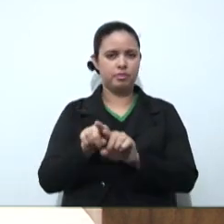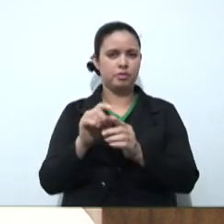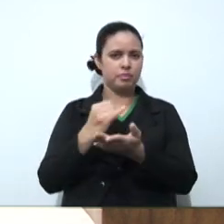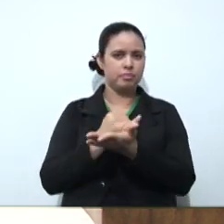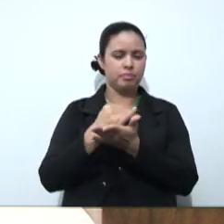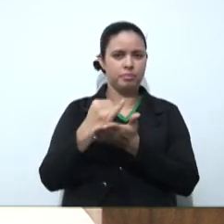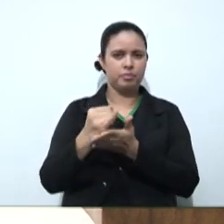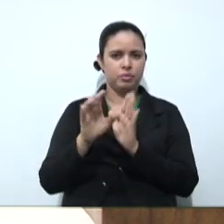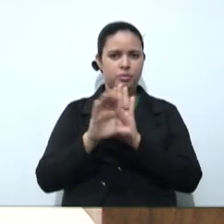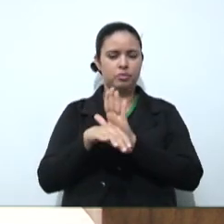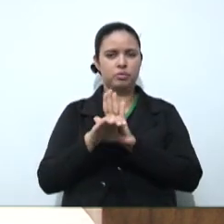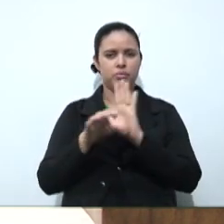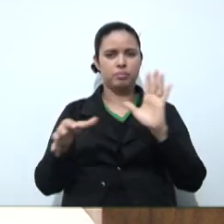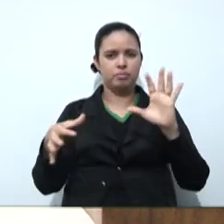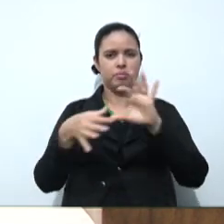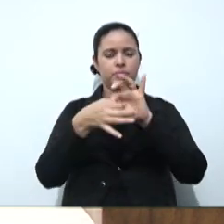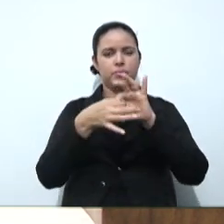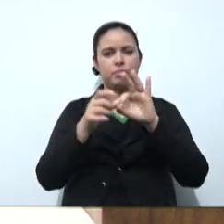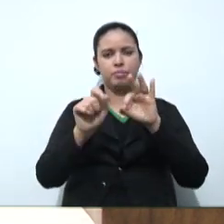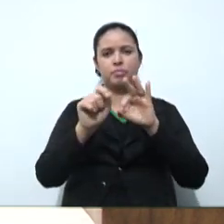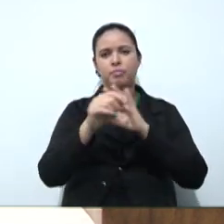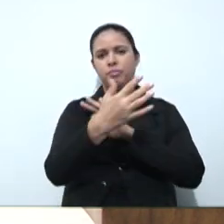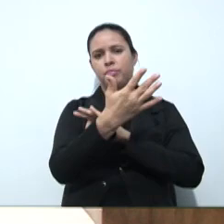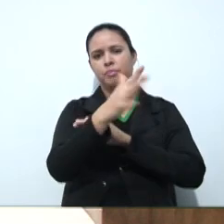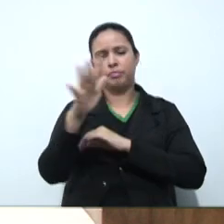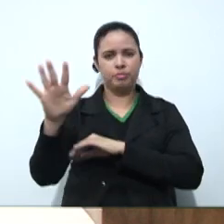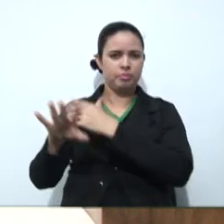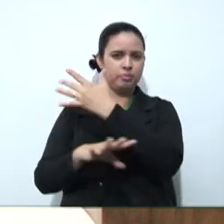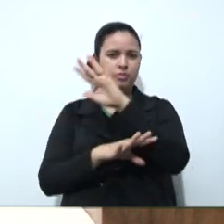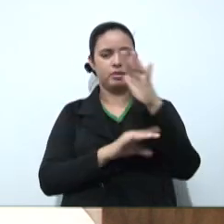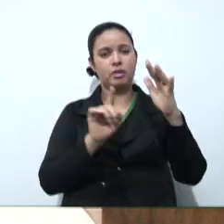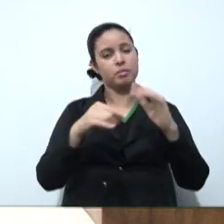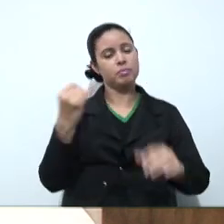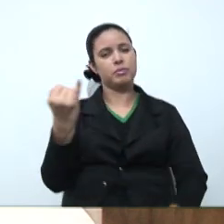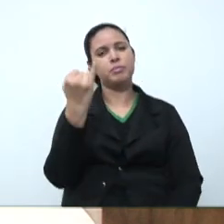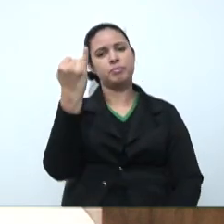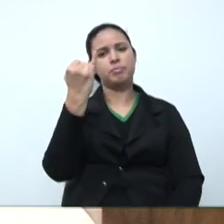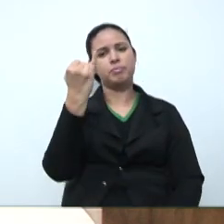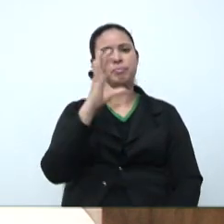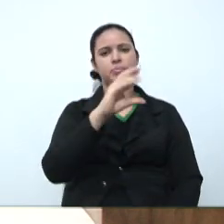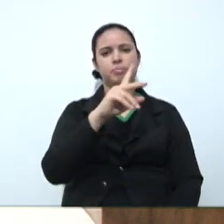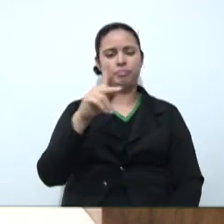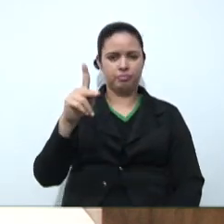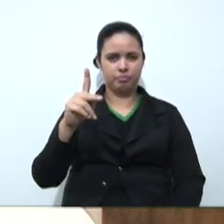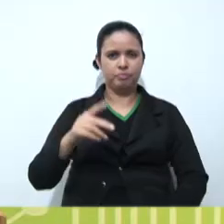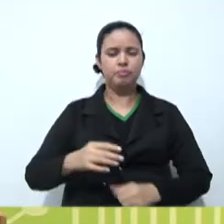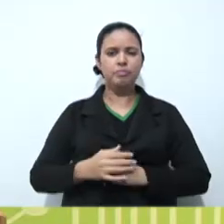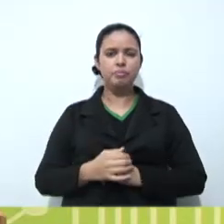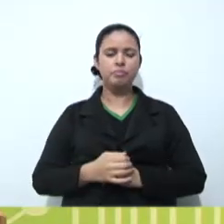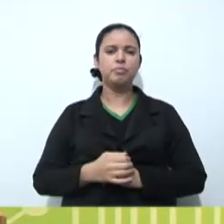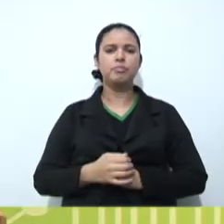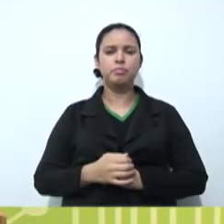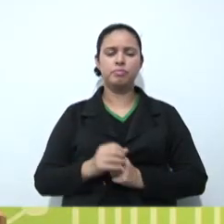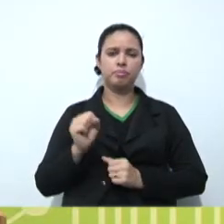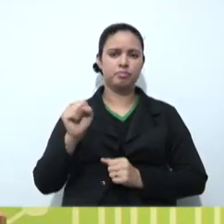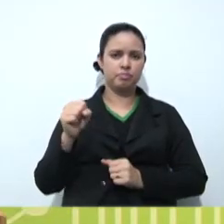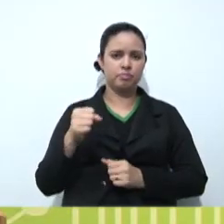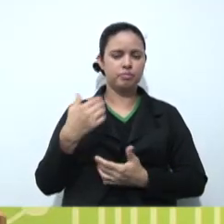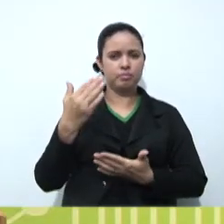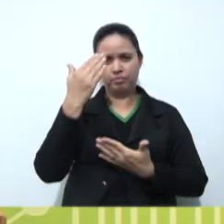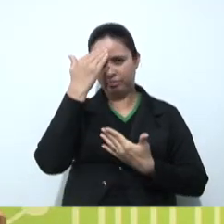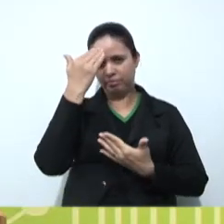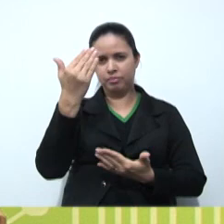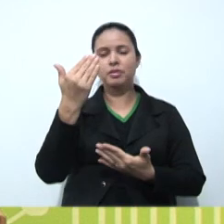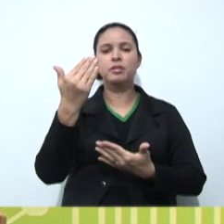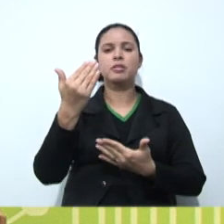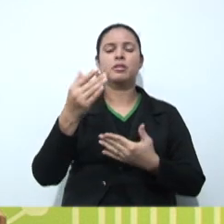alguns conceitos ligados à questão ambiental, que é muito importante para o cooperativismo. Com certeza, professor, muito obrigado. E é